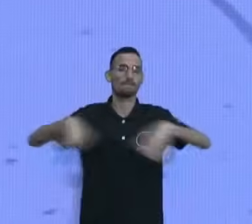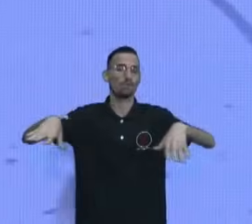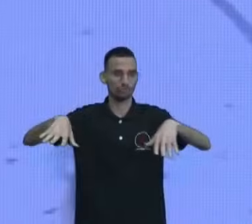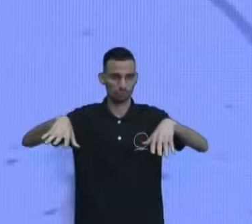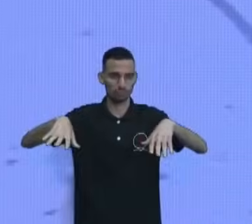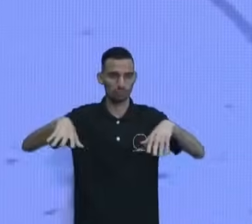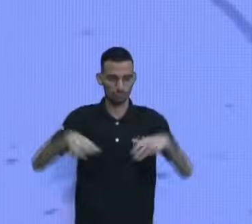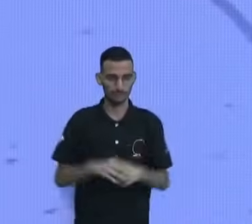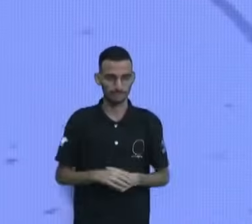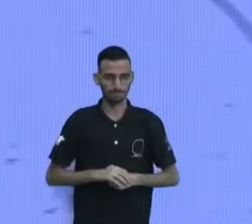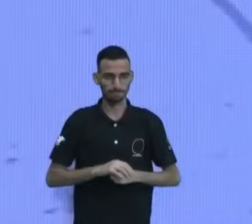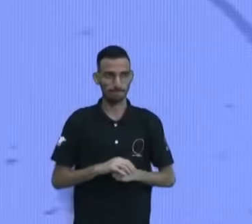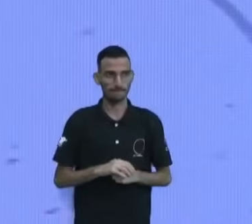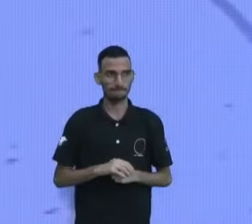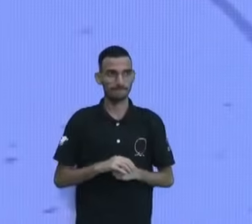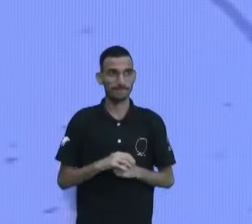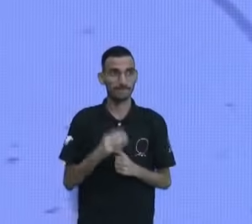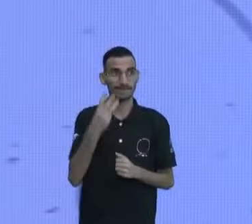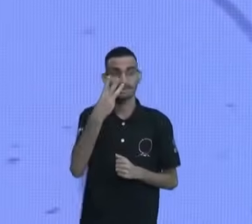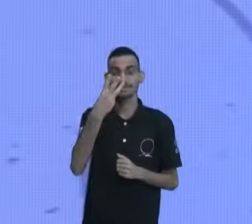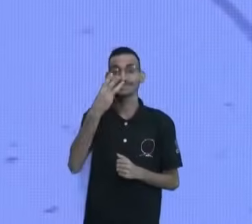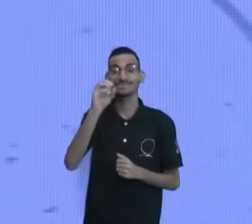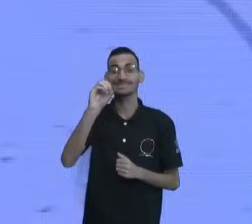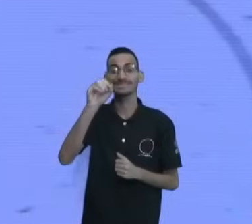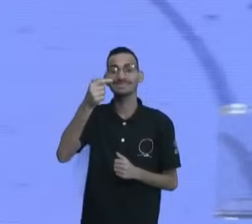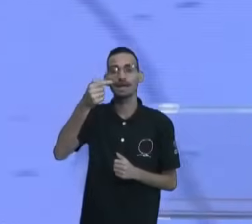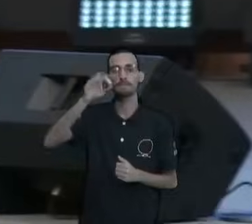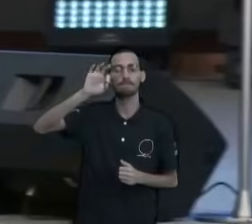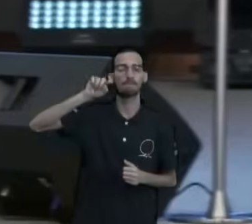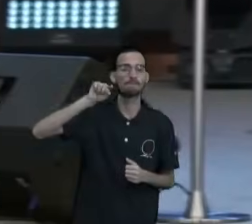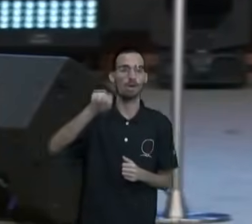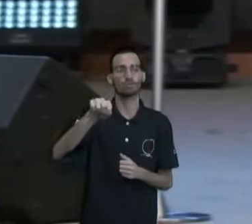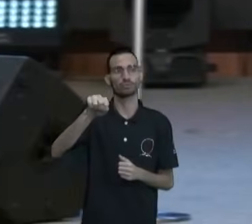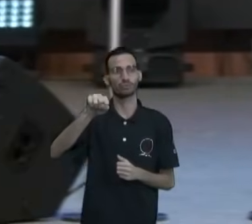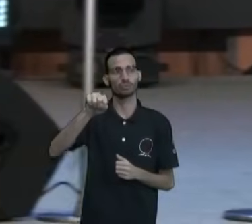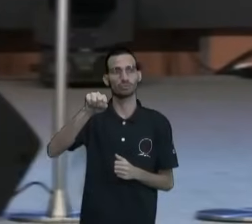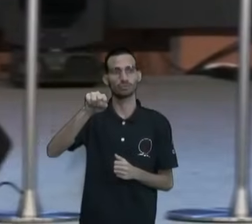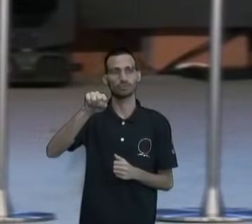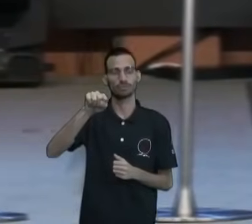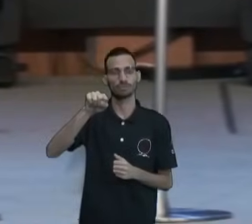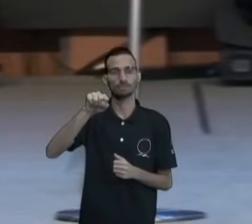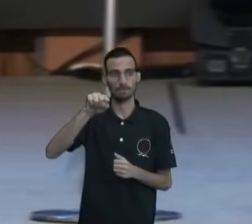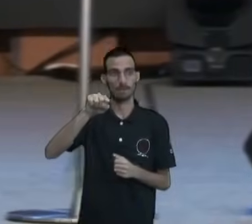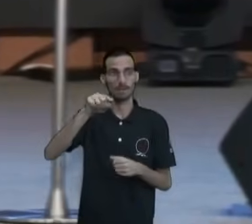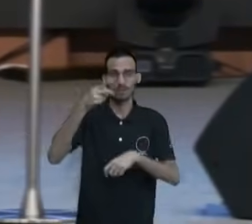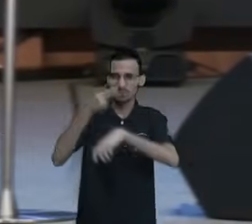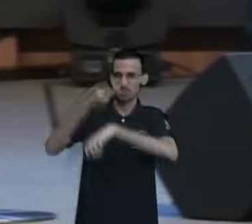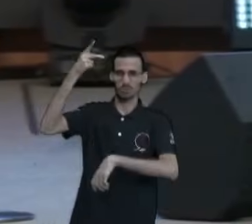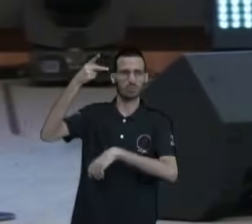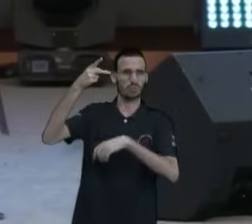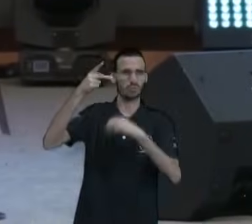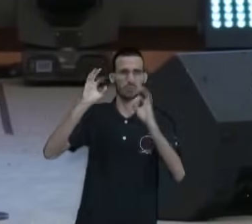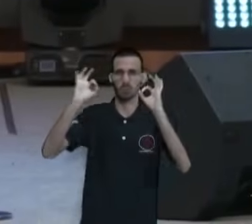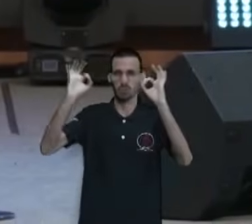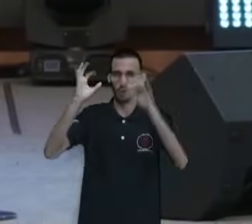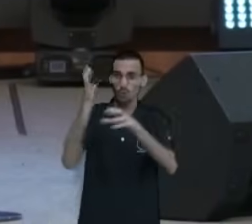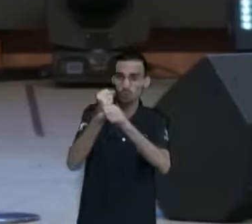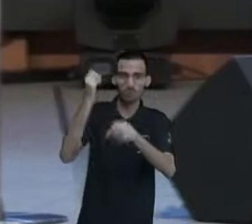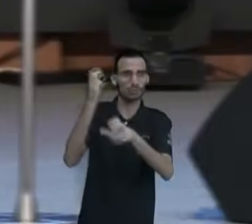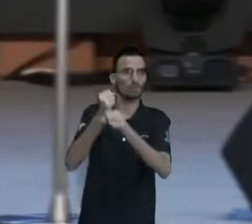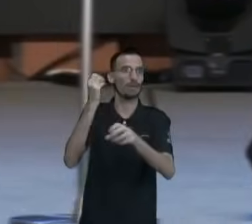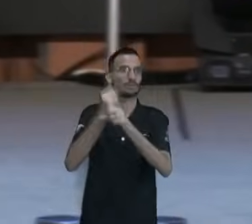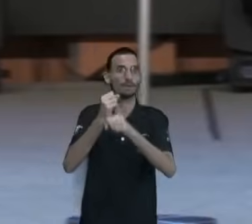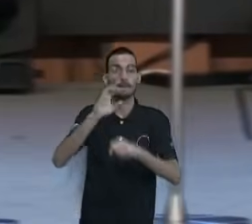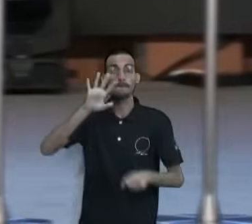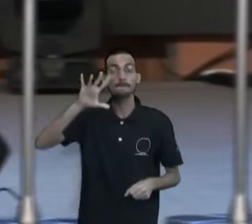prata meu Deus faz a conta da bilhão é mais de bilhão para que